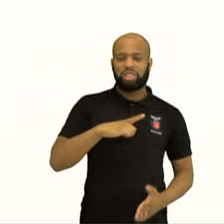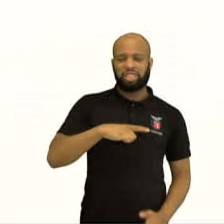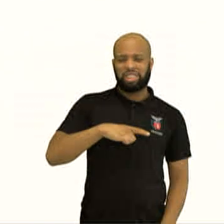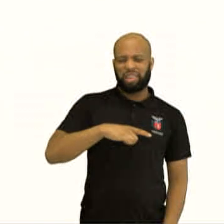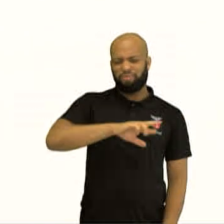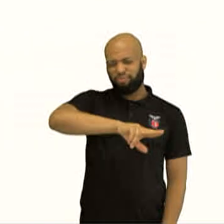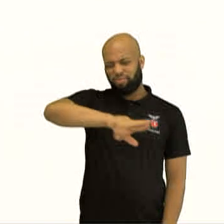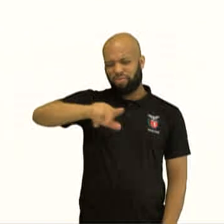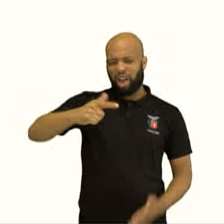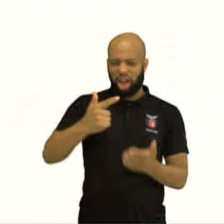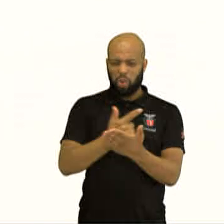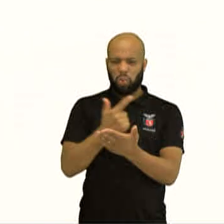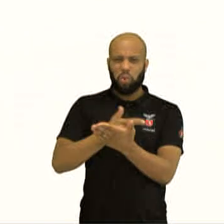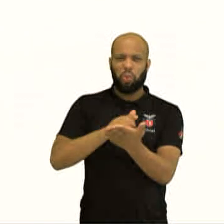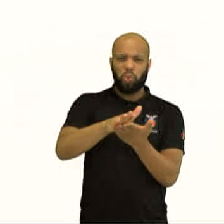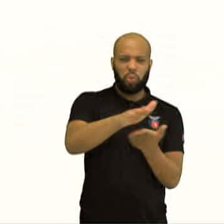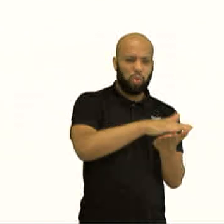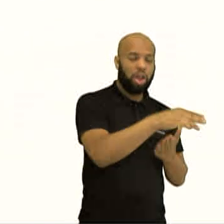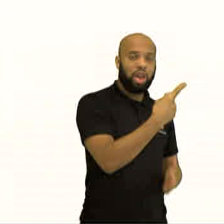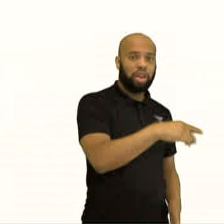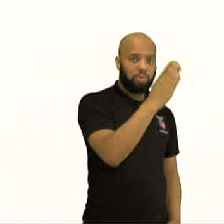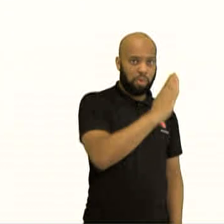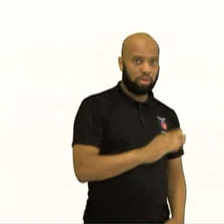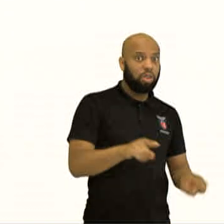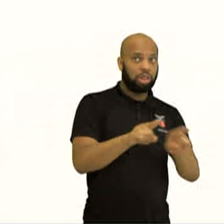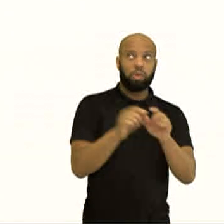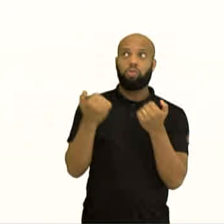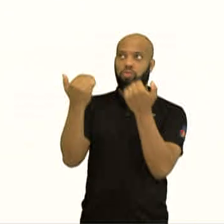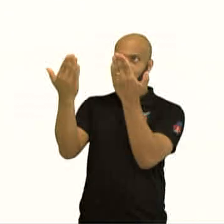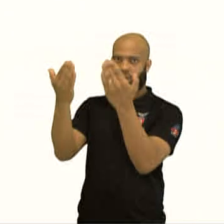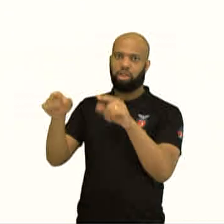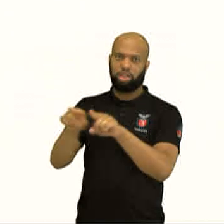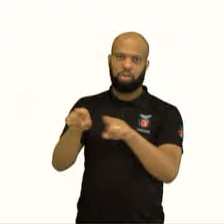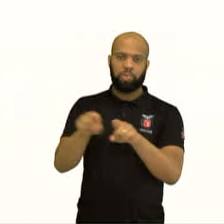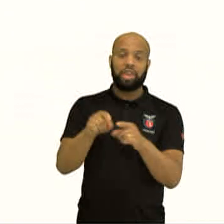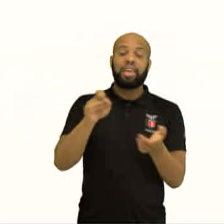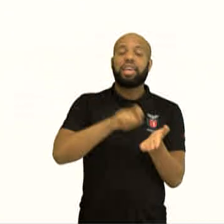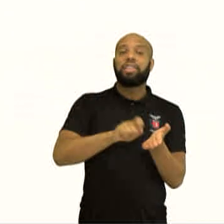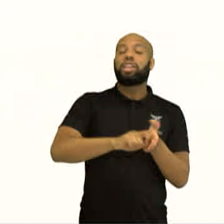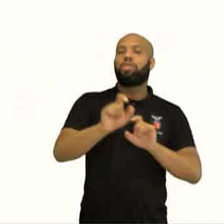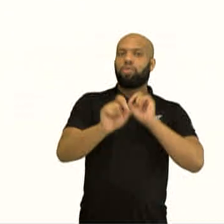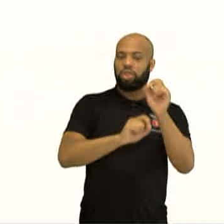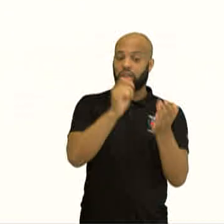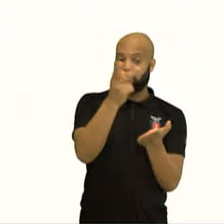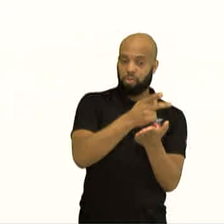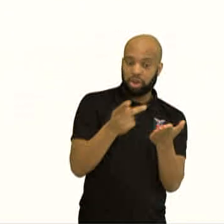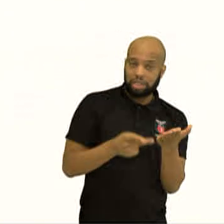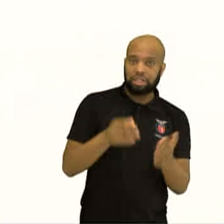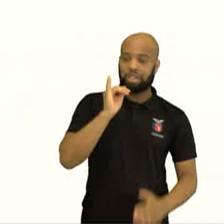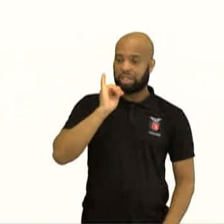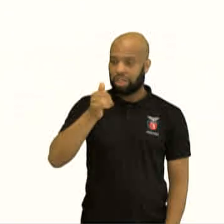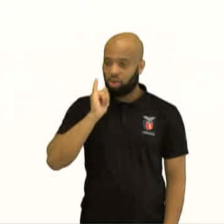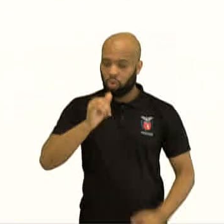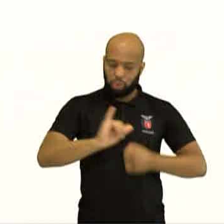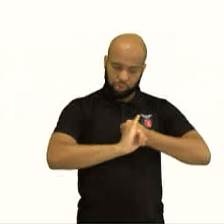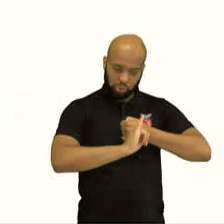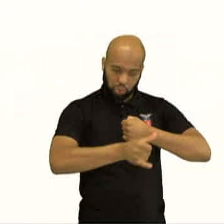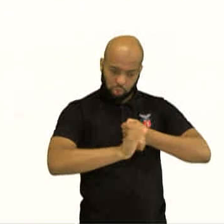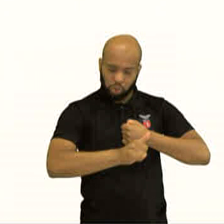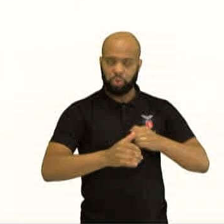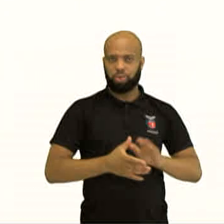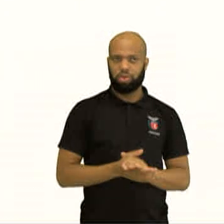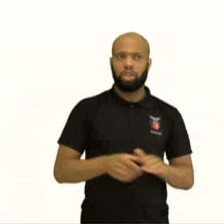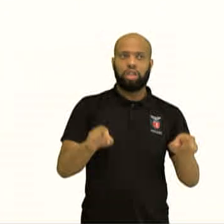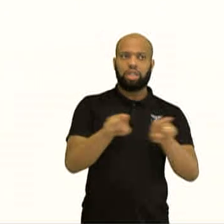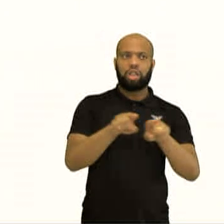títulos publicados no Brasil e no exterior. Então, ela tem poesia, tem conto, tem crônica,